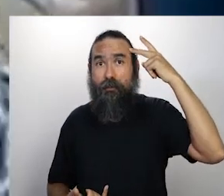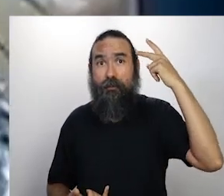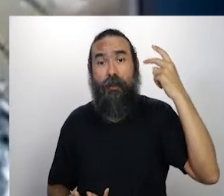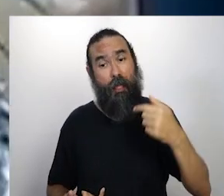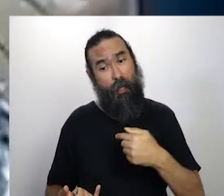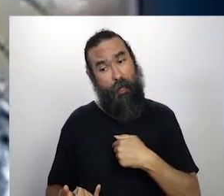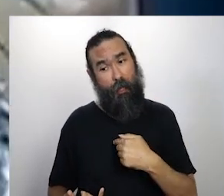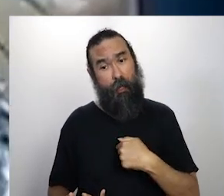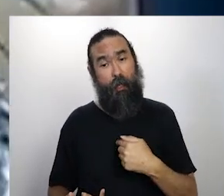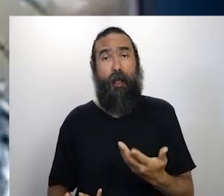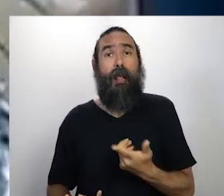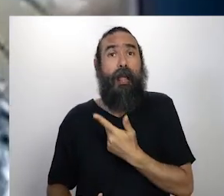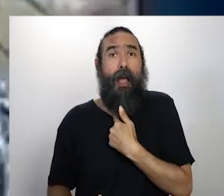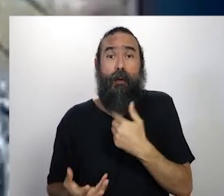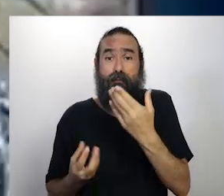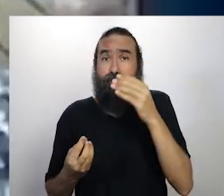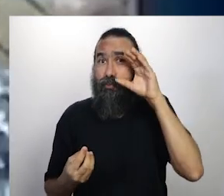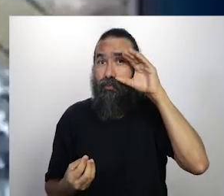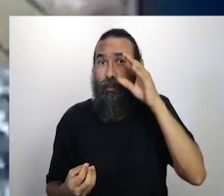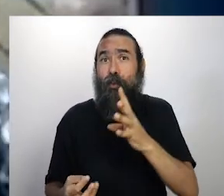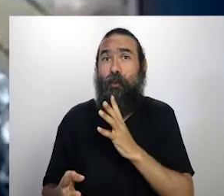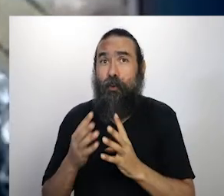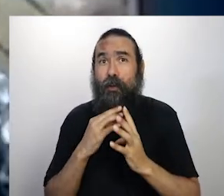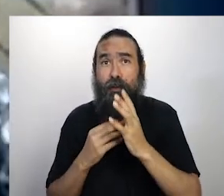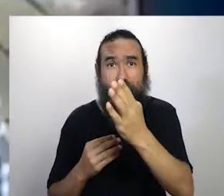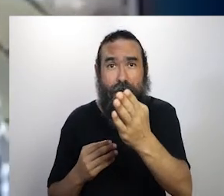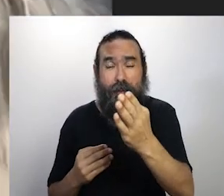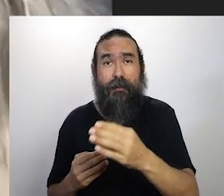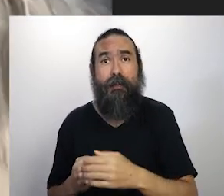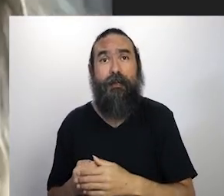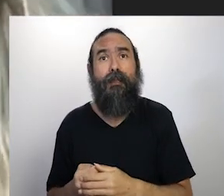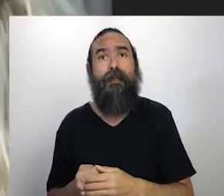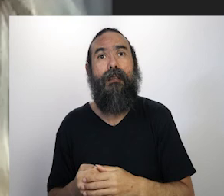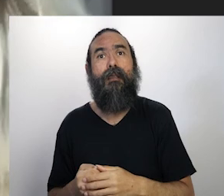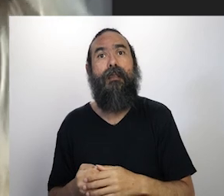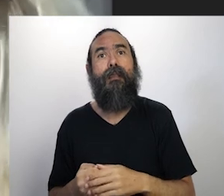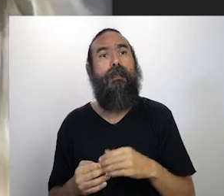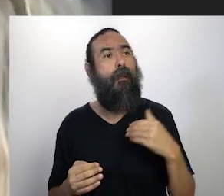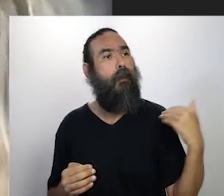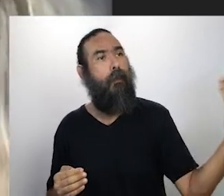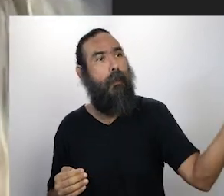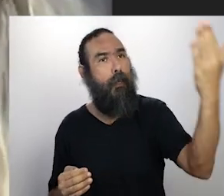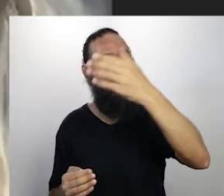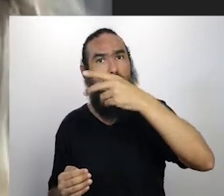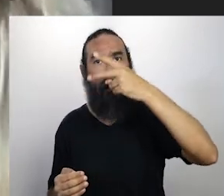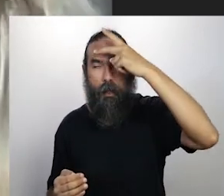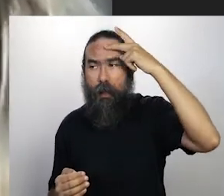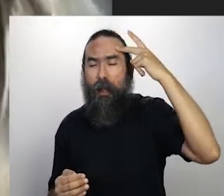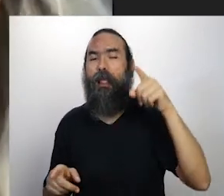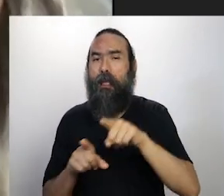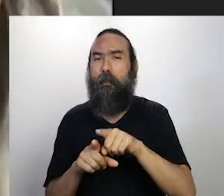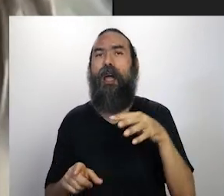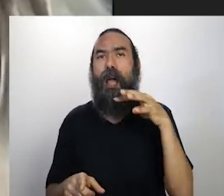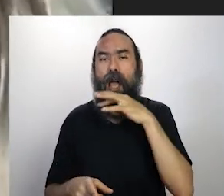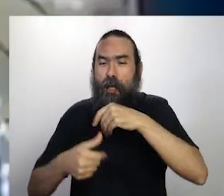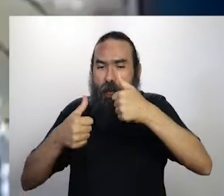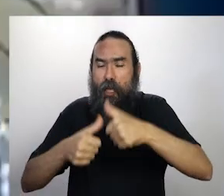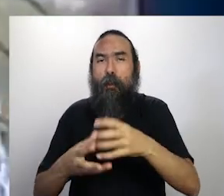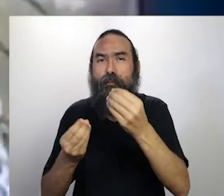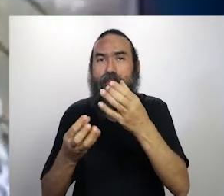estão aqui, eu pelo menos fiquei muito interessada em conhecer. Sim. E certamente todo mundo que está com a gente tem